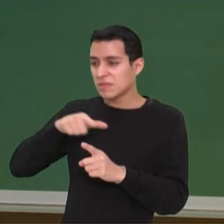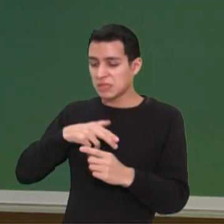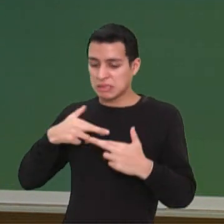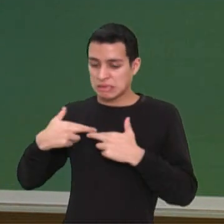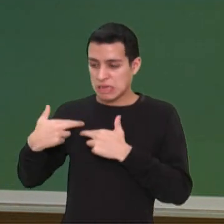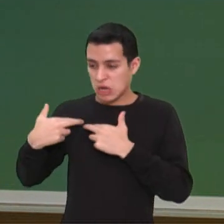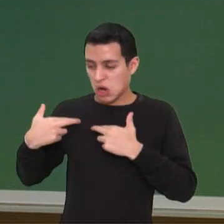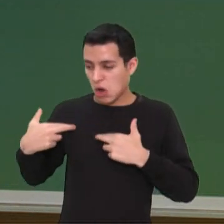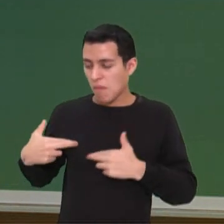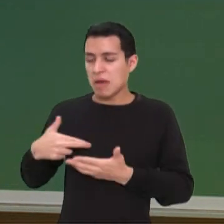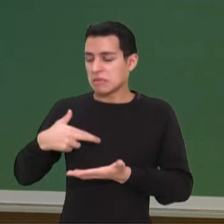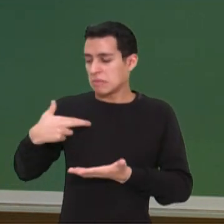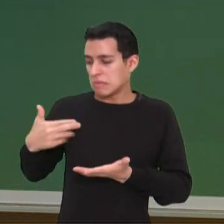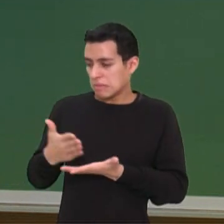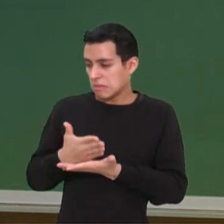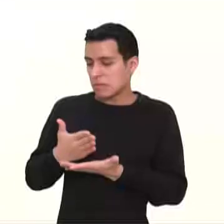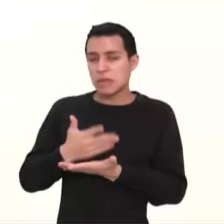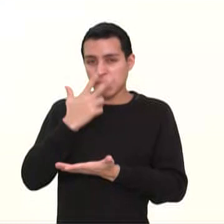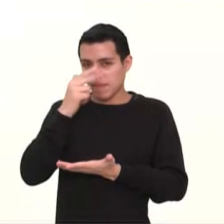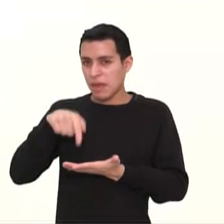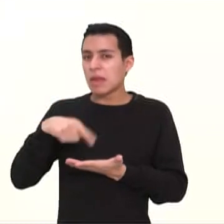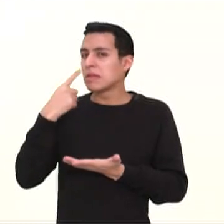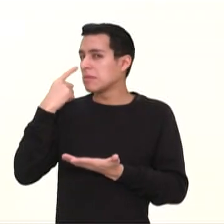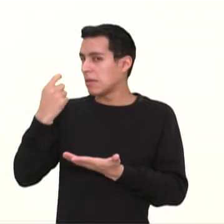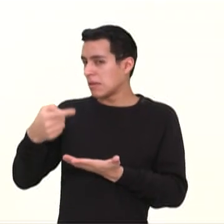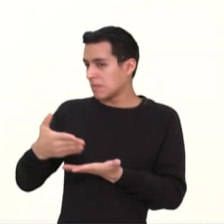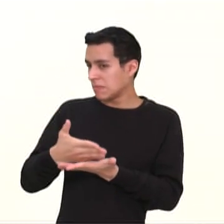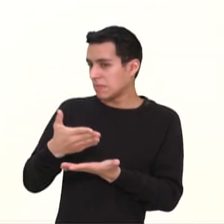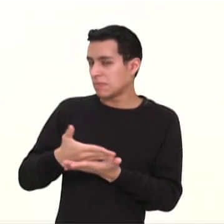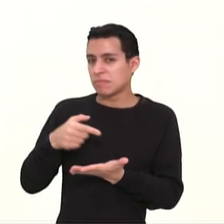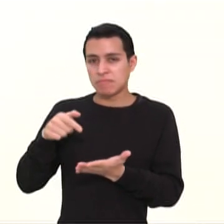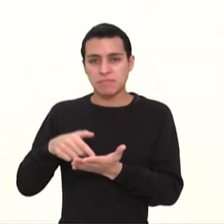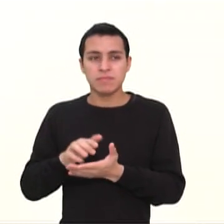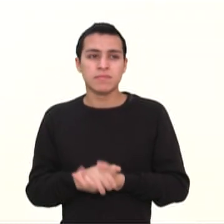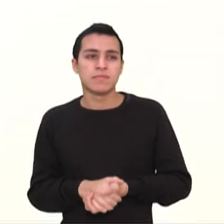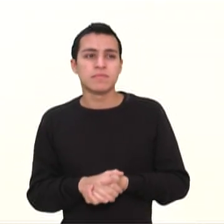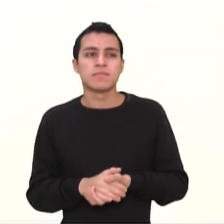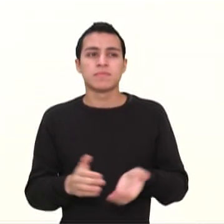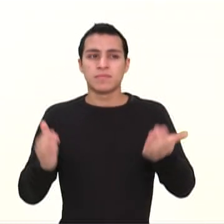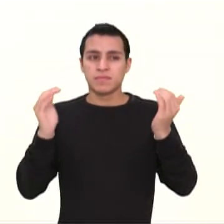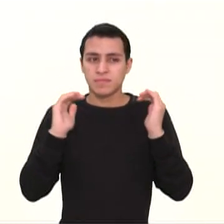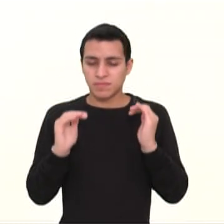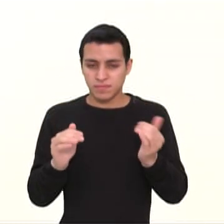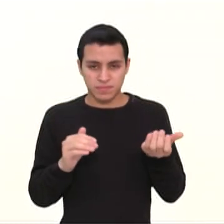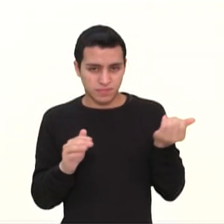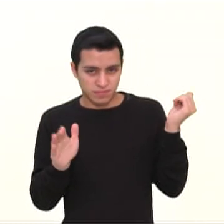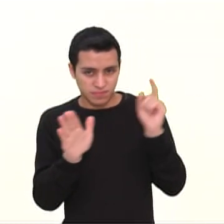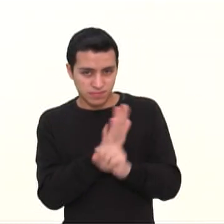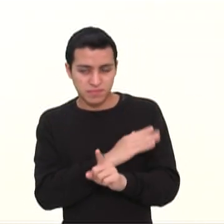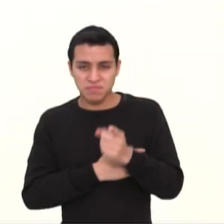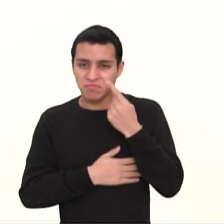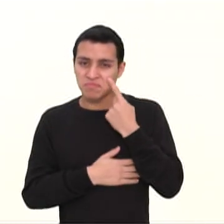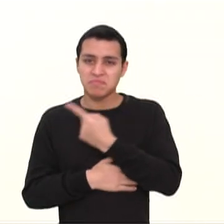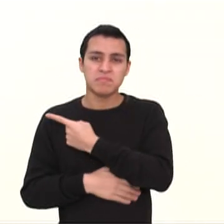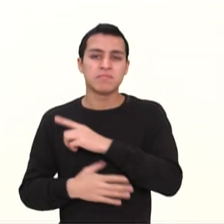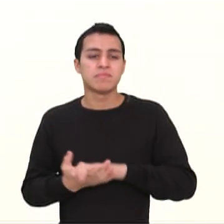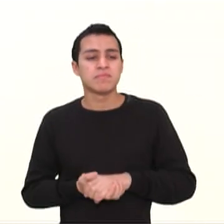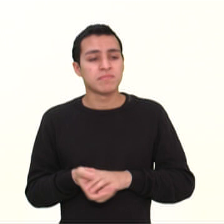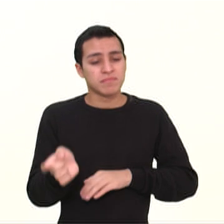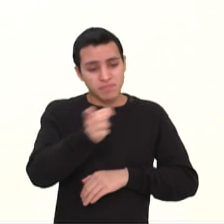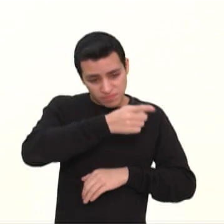interesting. Parece muito interessante. E a sexta pergunta, the students, the cafeteria after lunch. Os